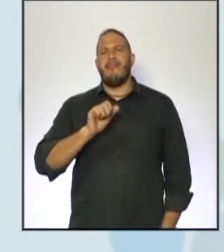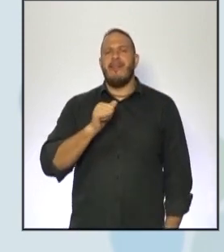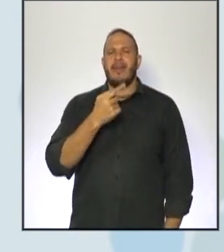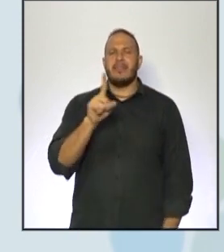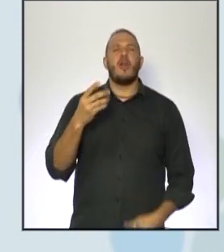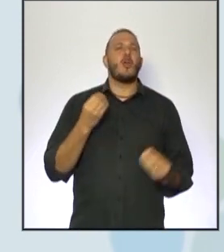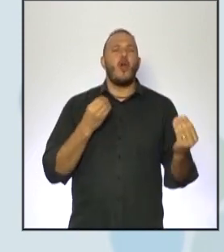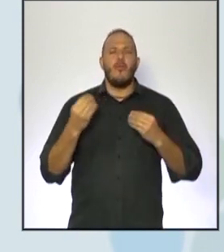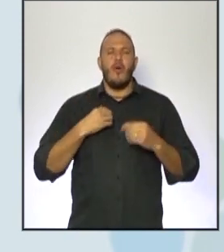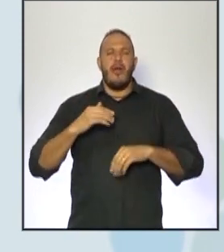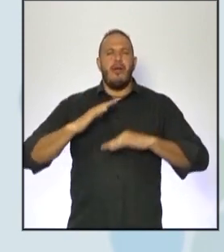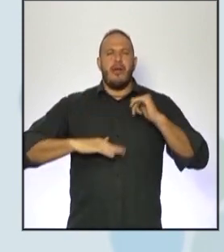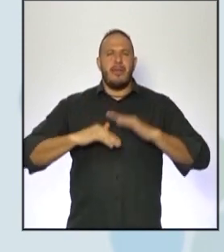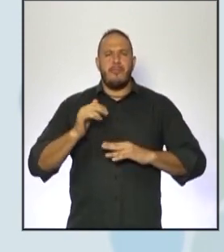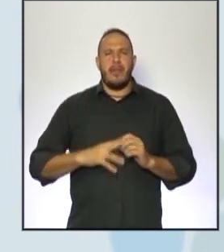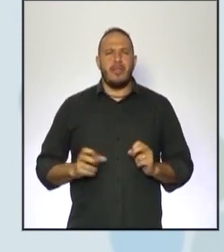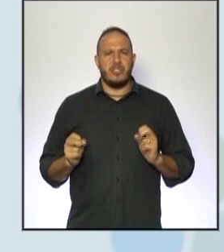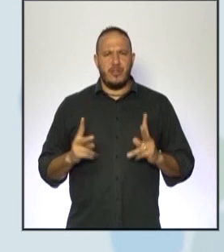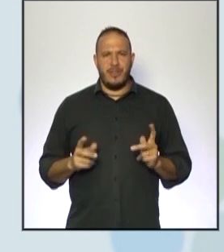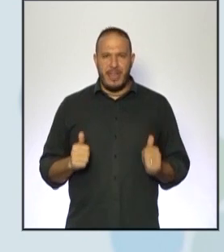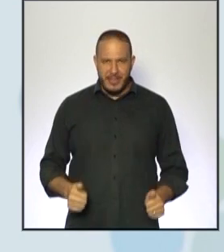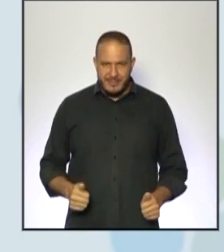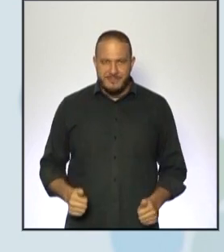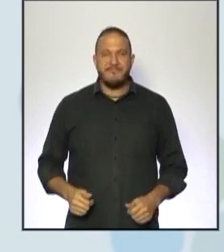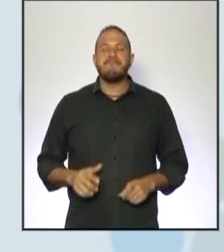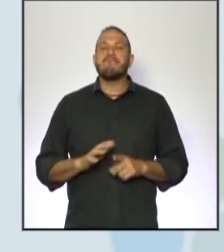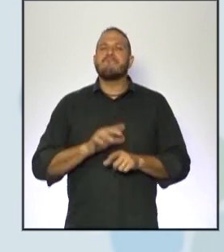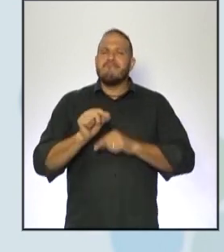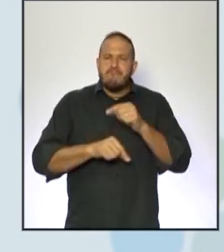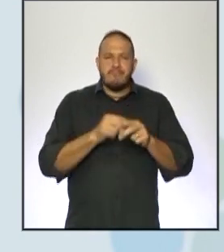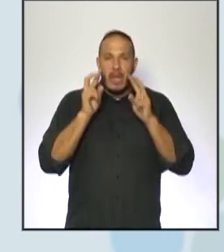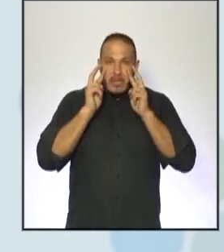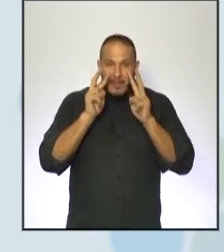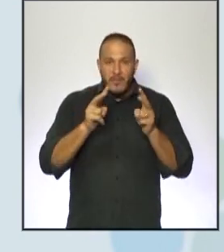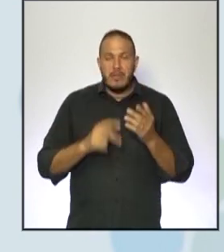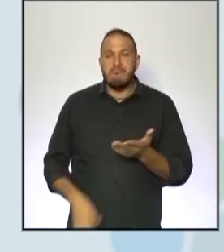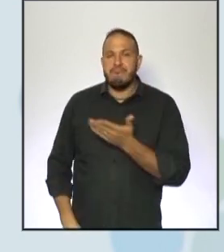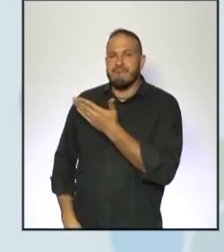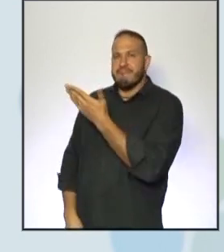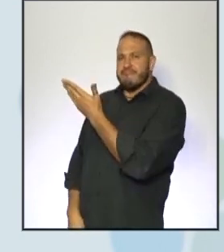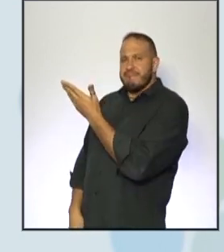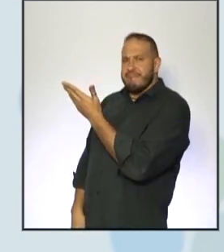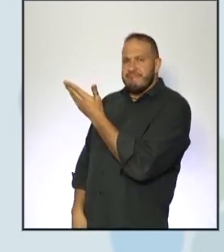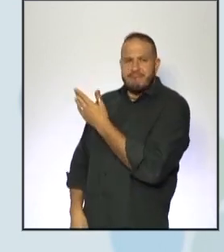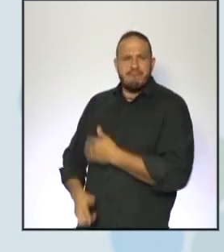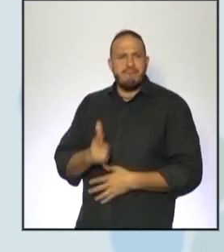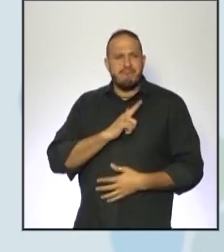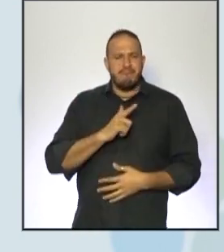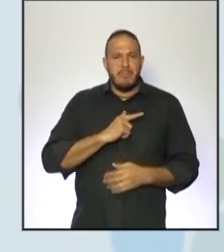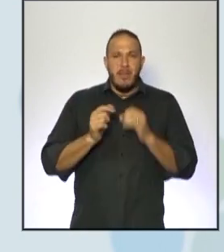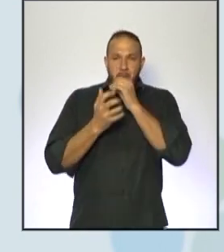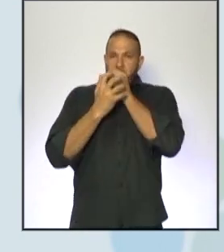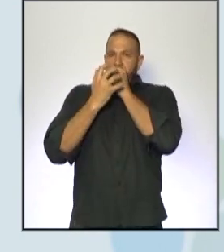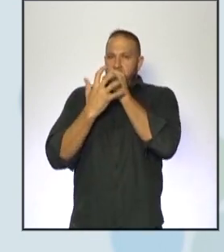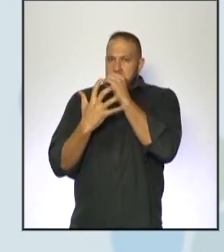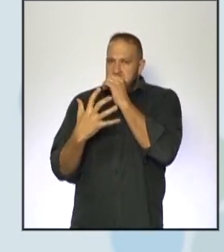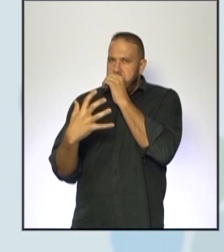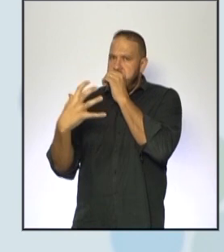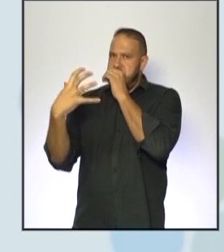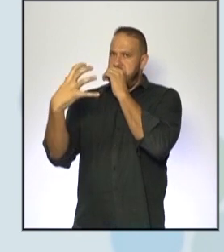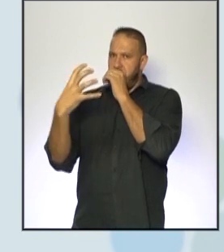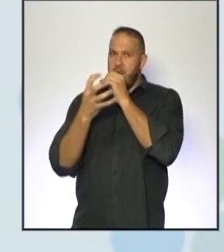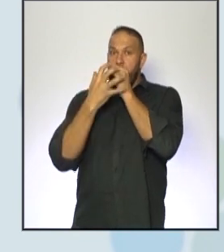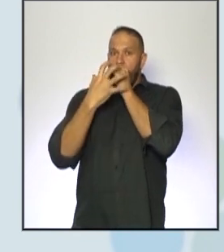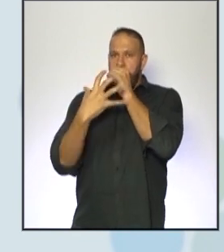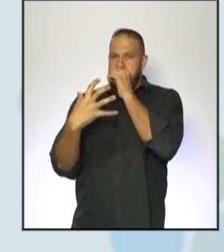reproduz na prática. E aí vocês estão vendo o seguinte, vocês têm aí uma bexiga.